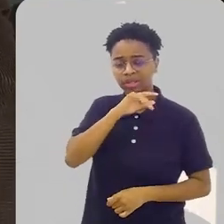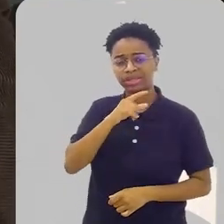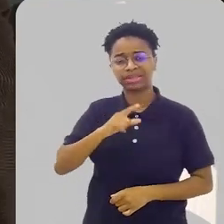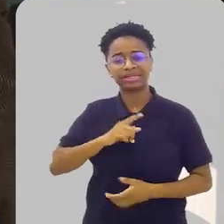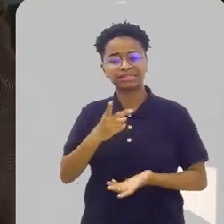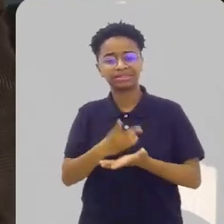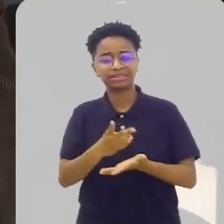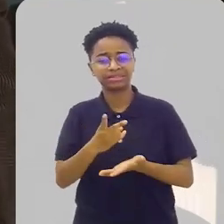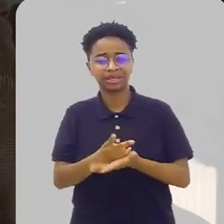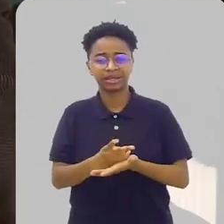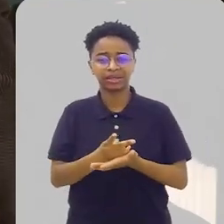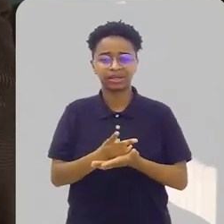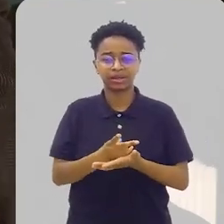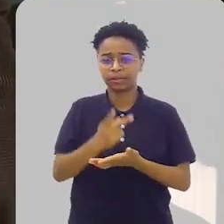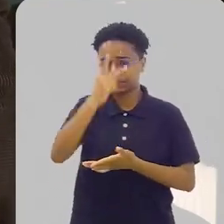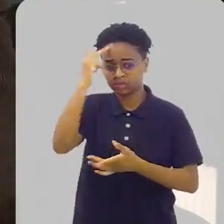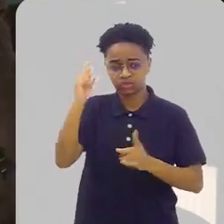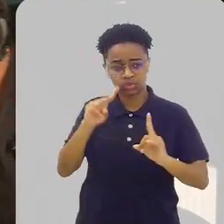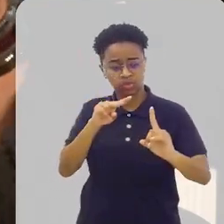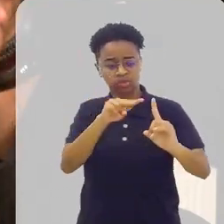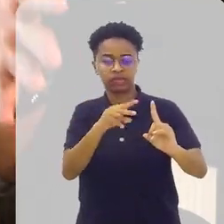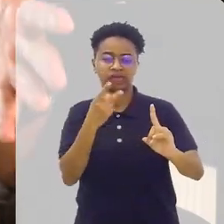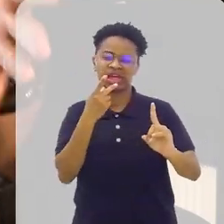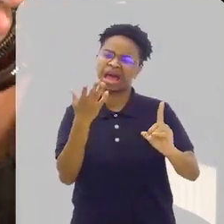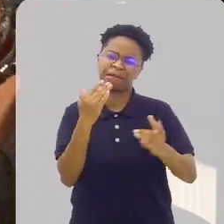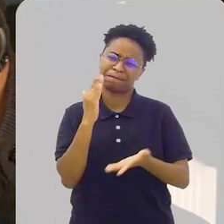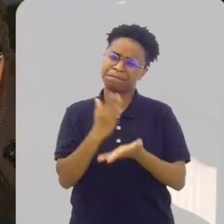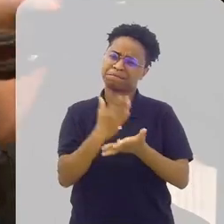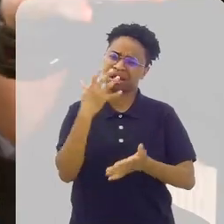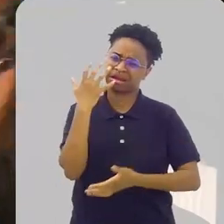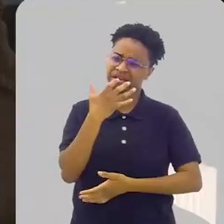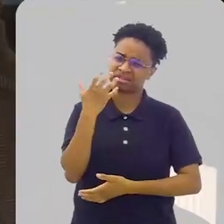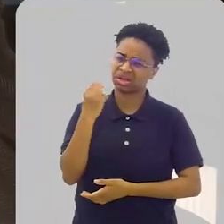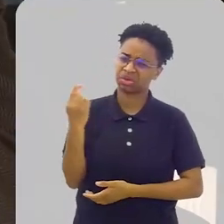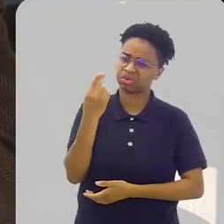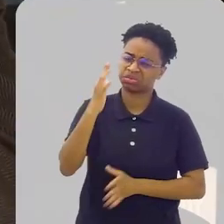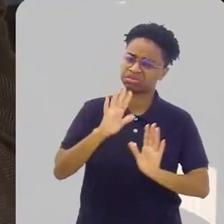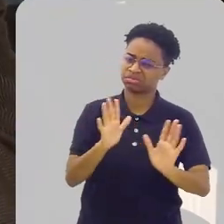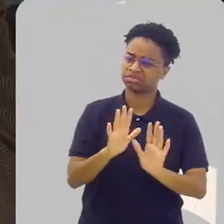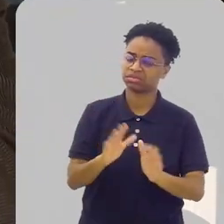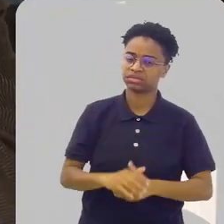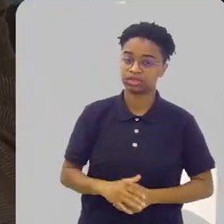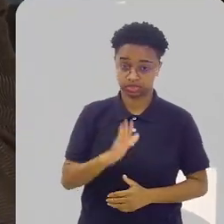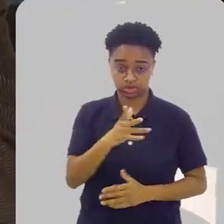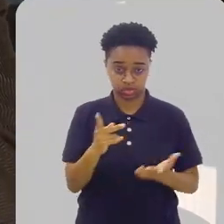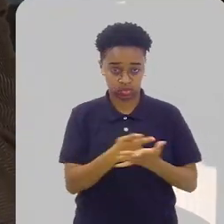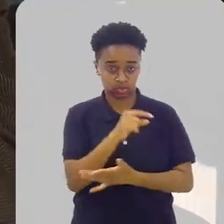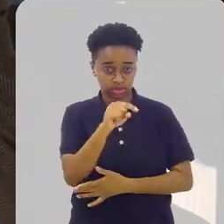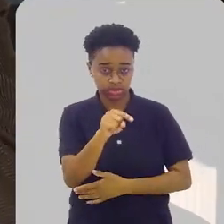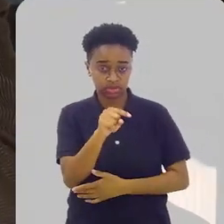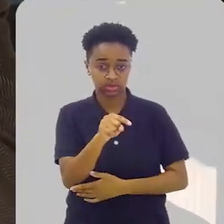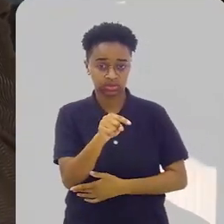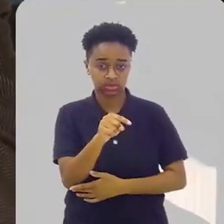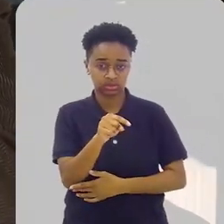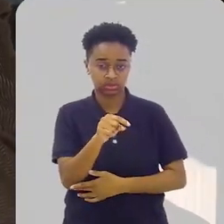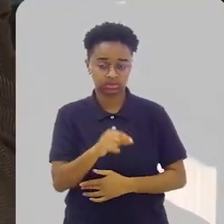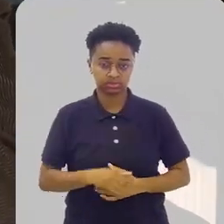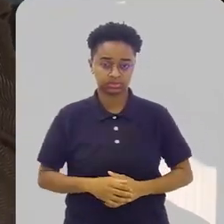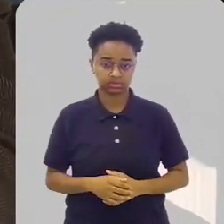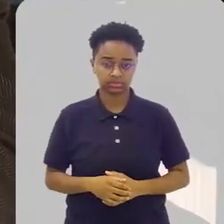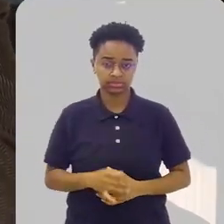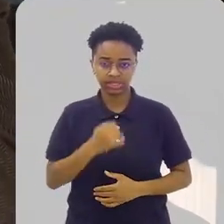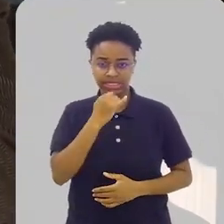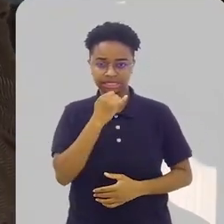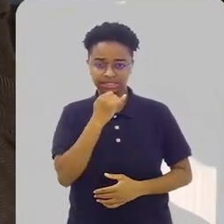maus momentos Aquele momento que sempre tem um cara um ser humano que diz ah para de cantar isso não vai dar certo aconteceu com você